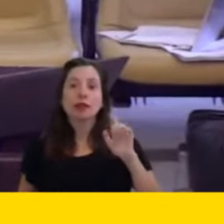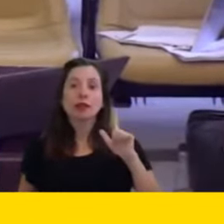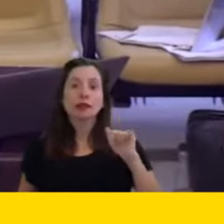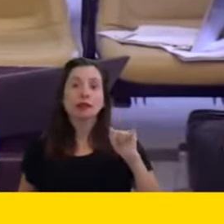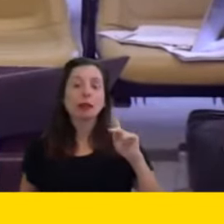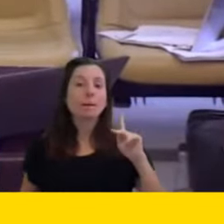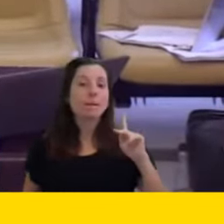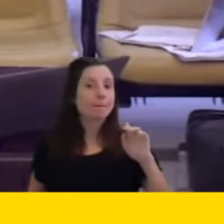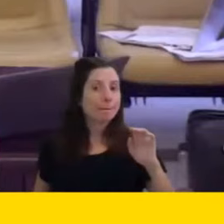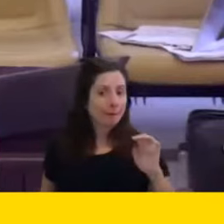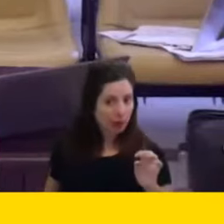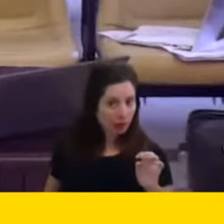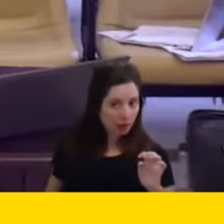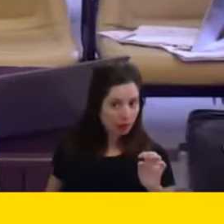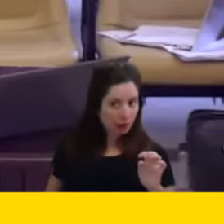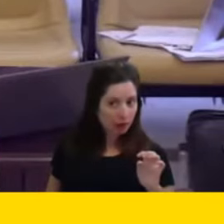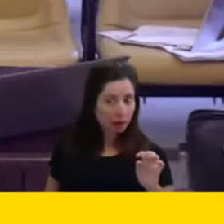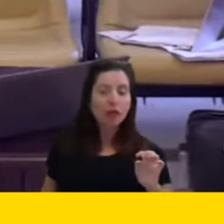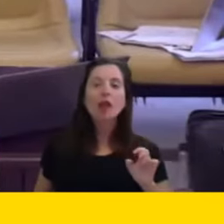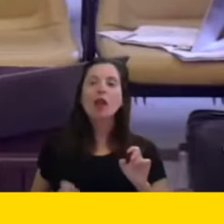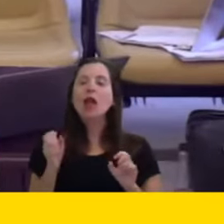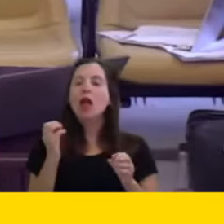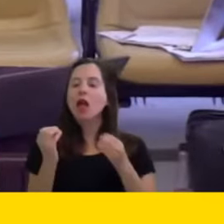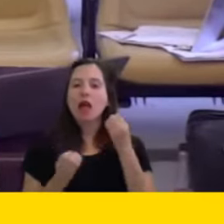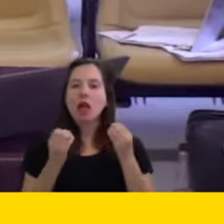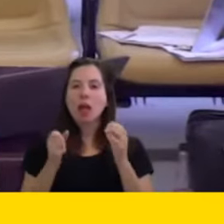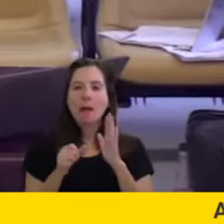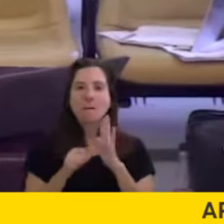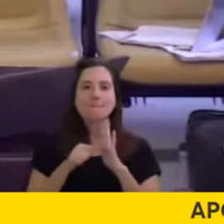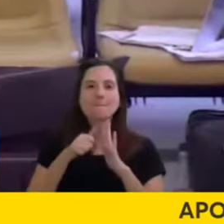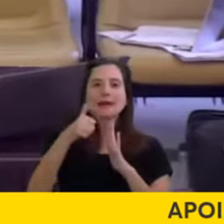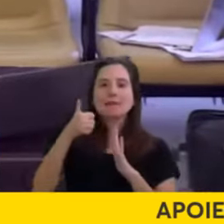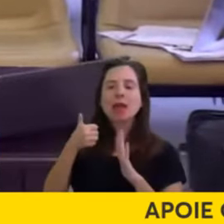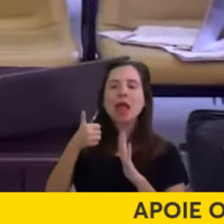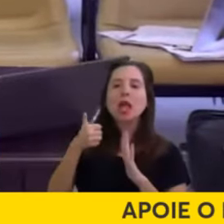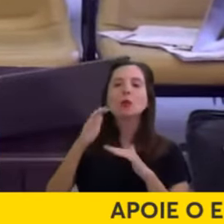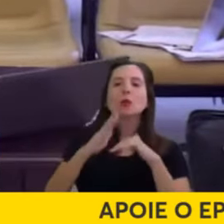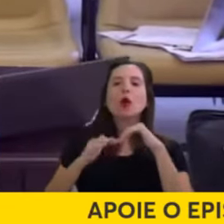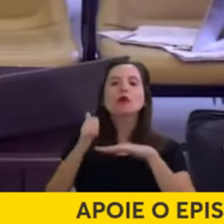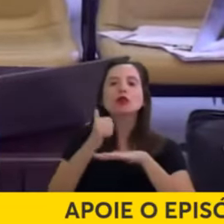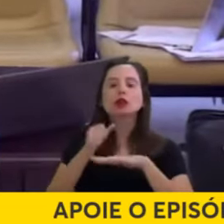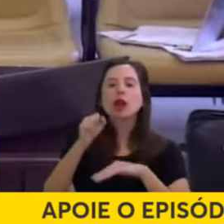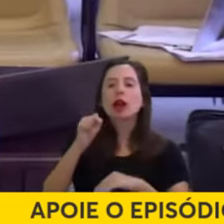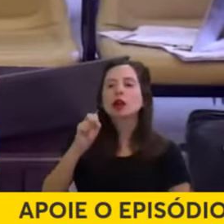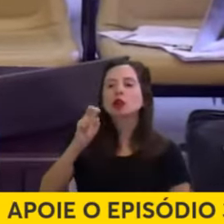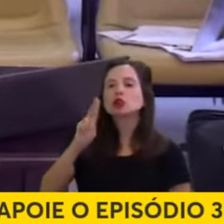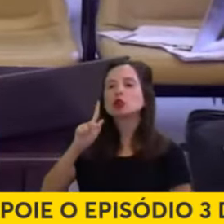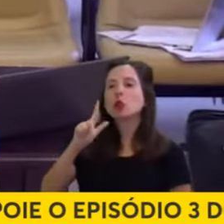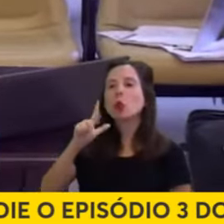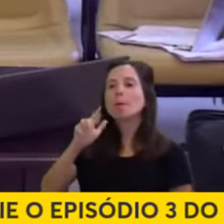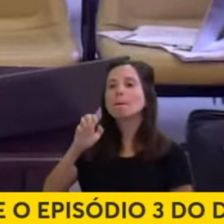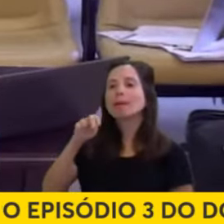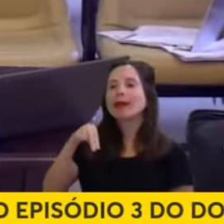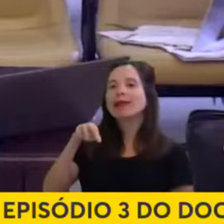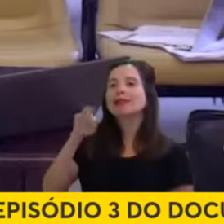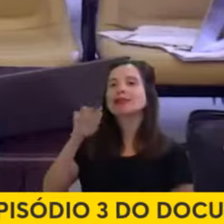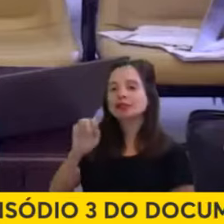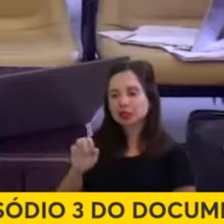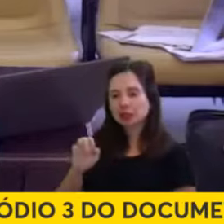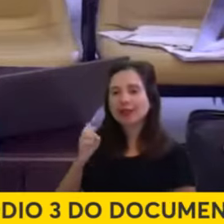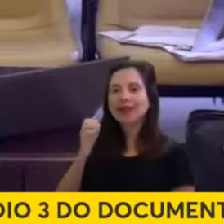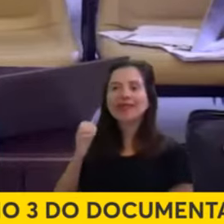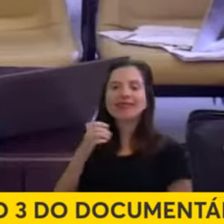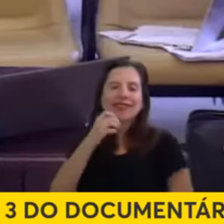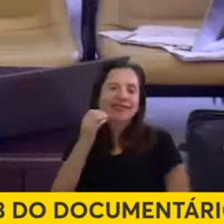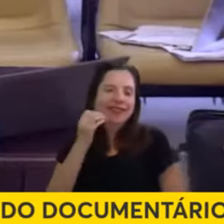histórico sempre de e primeiro suplente primeiro suplente sempre pagou conta de campanha né de Senador nesse caso aqui eles eles tentam dizer o contrário